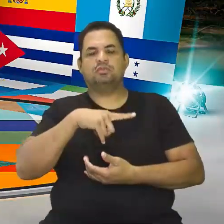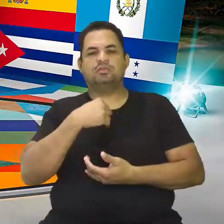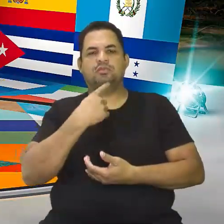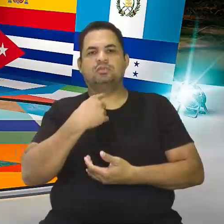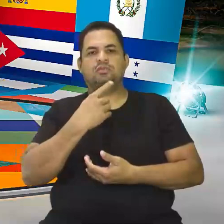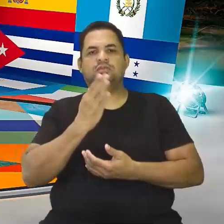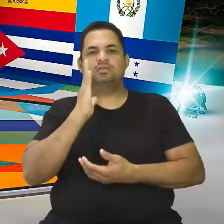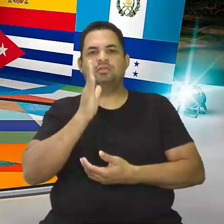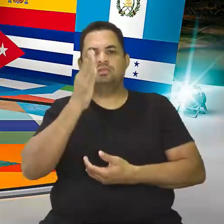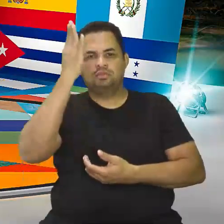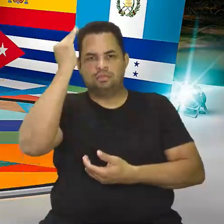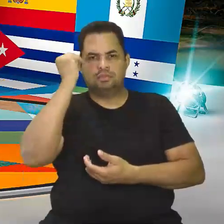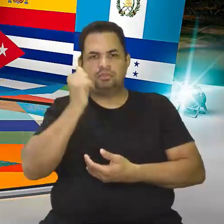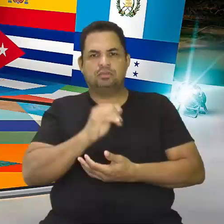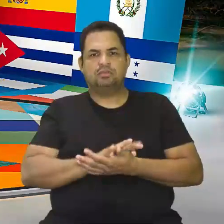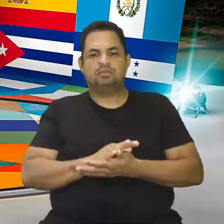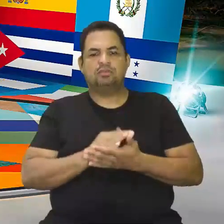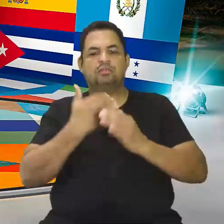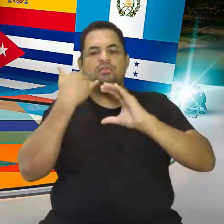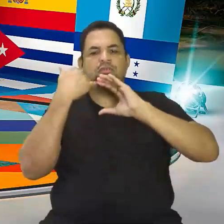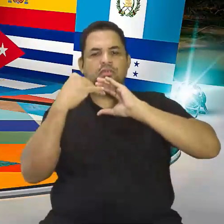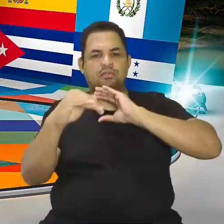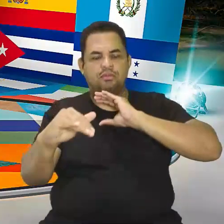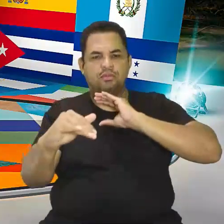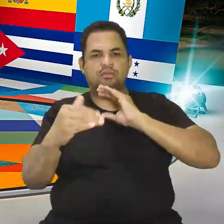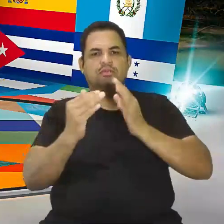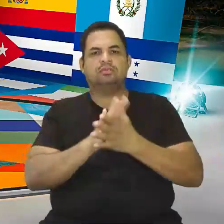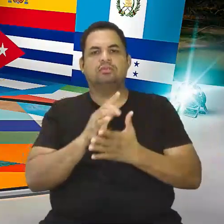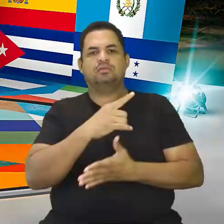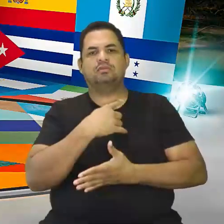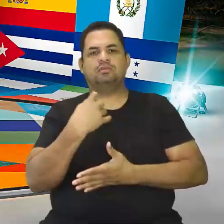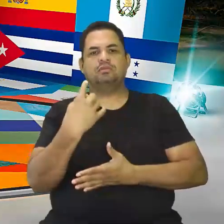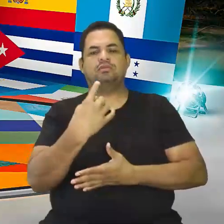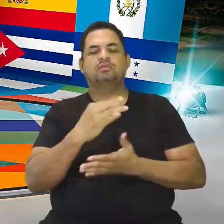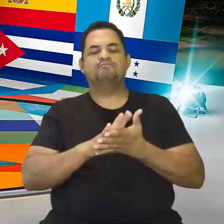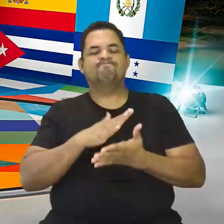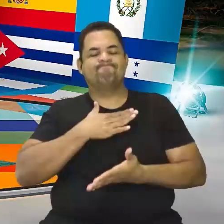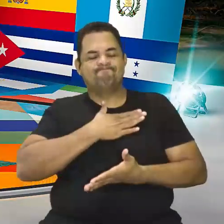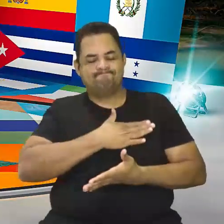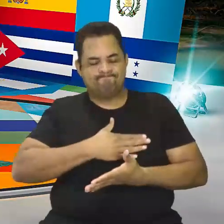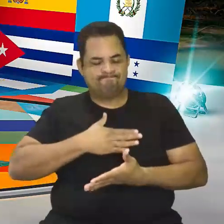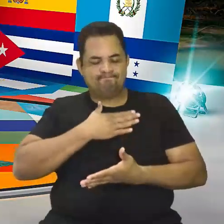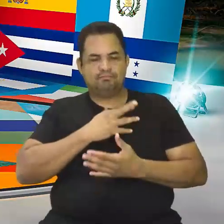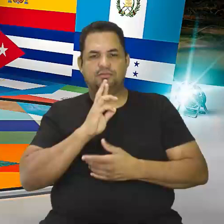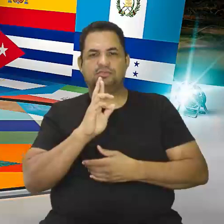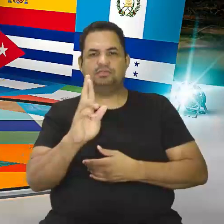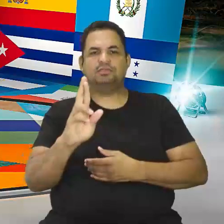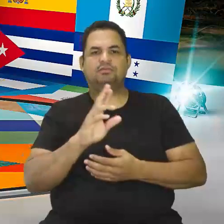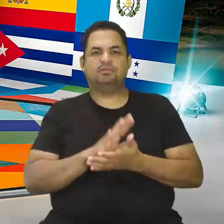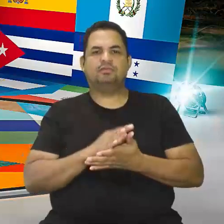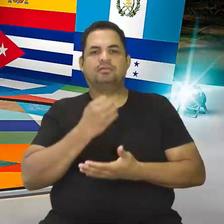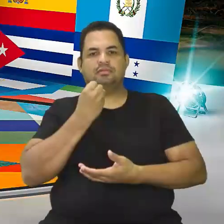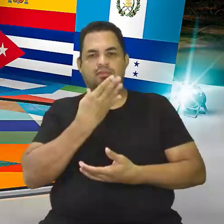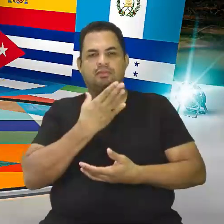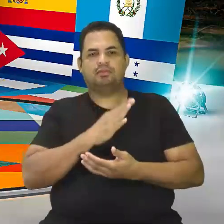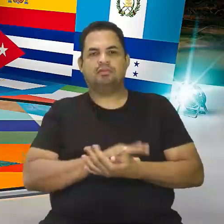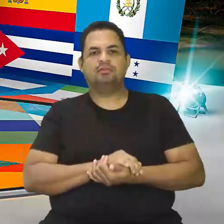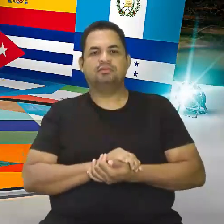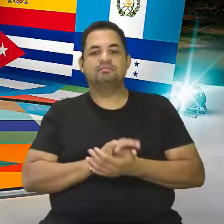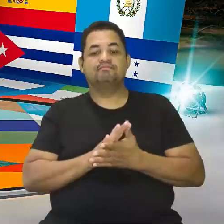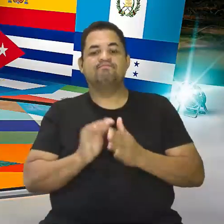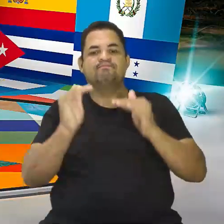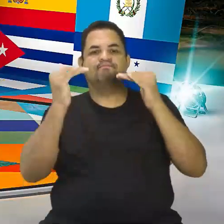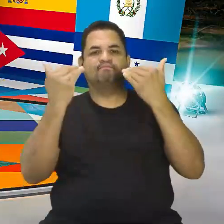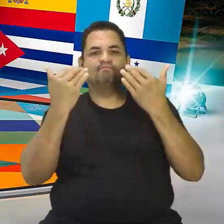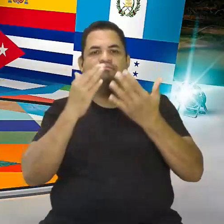já sabe, não é? Manda aqui pra gente que nós vamos ter o maior prazer em respondê-los. Tá bom? Então se liga